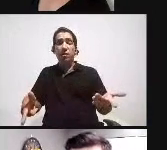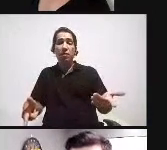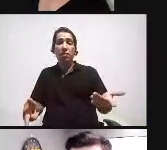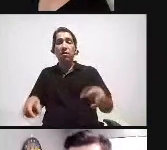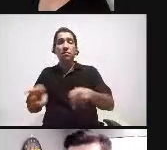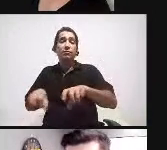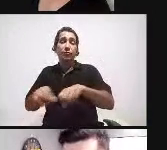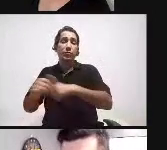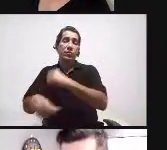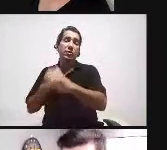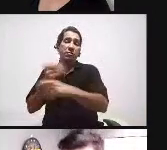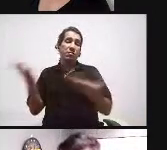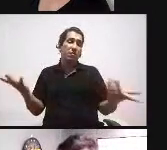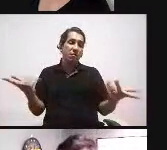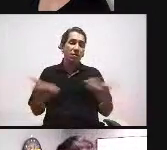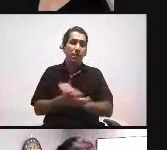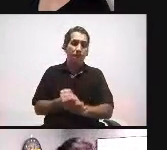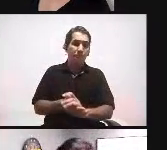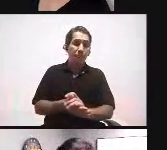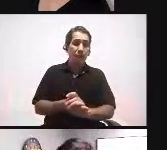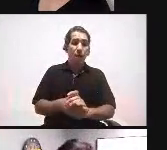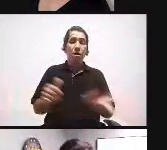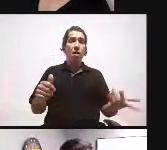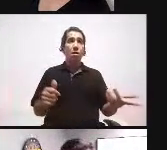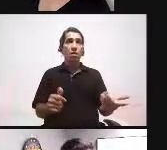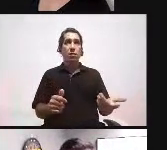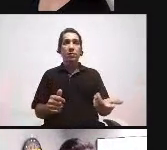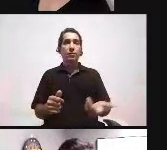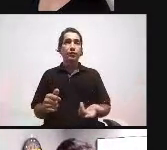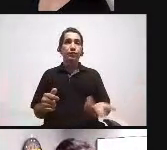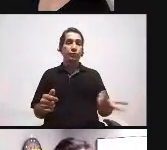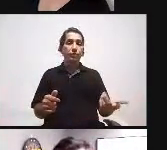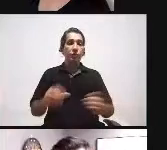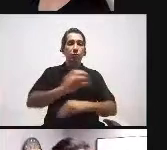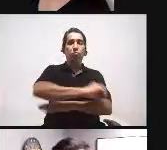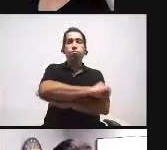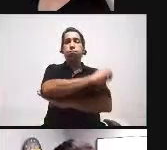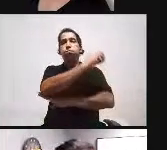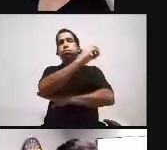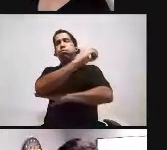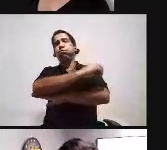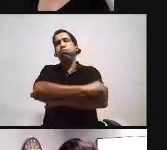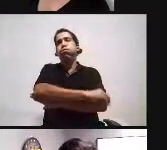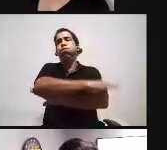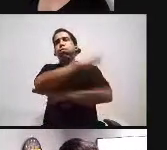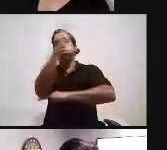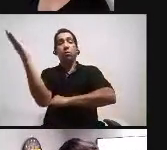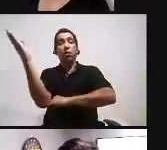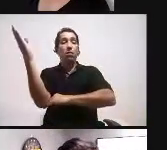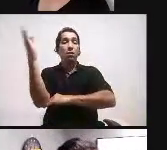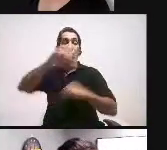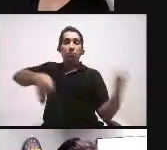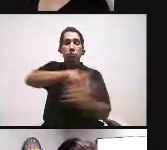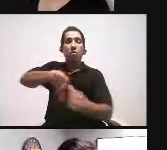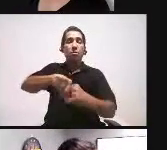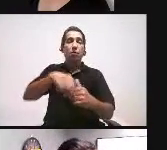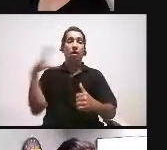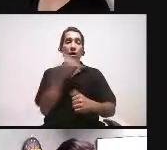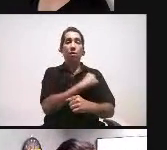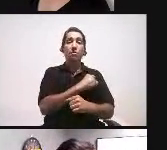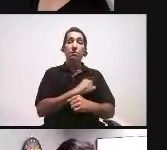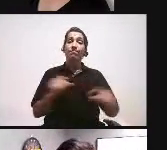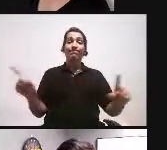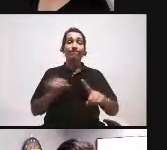noite. Se eu tenho um pequeno negócio, eu tenho que saber como é que eu posso fazer. Mas, objetivamente, se eu tenho uma